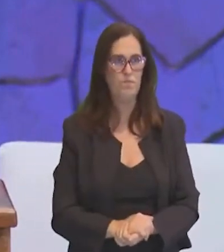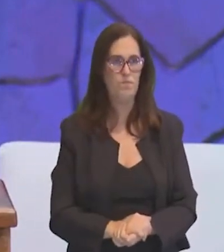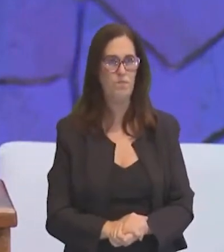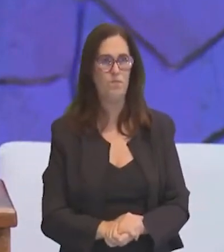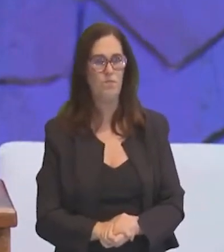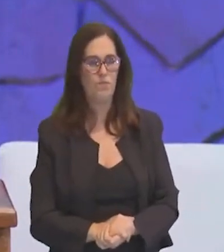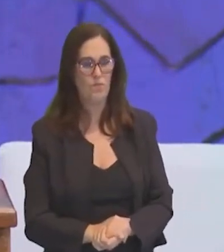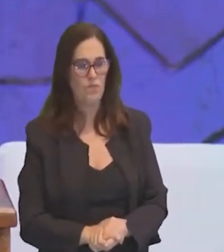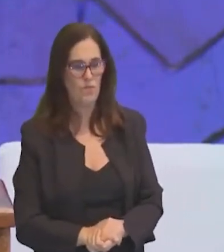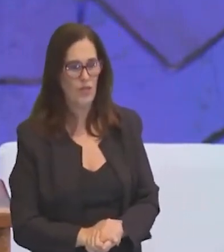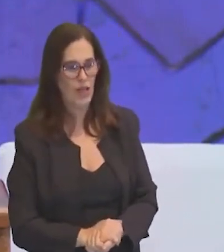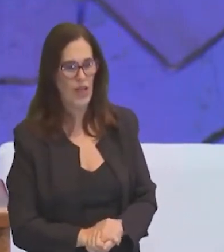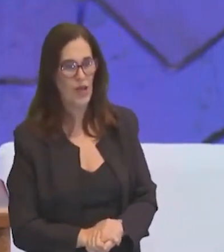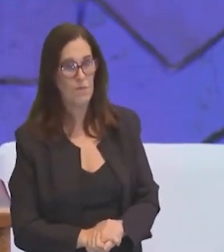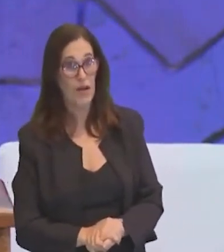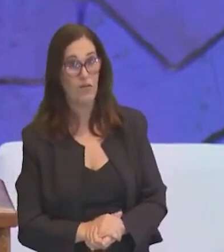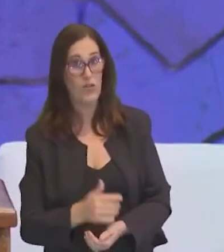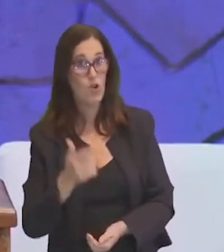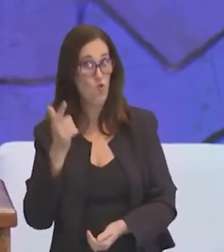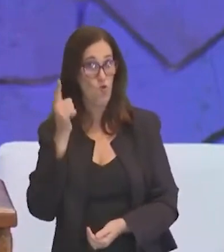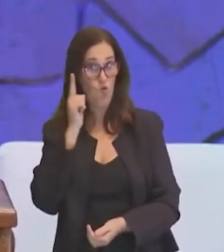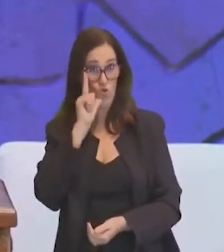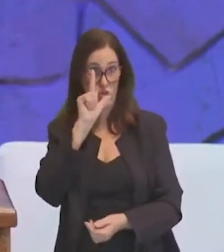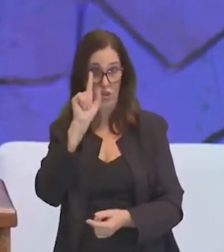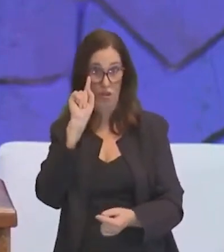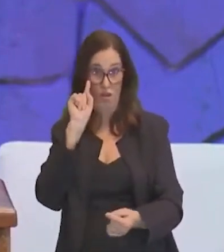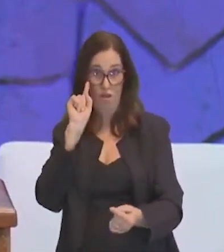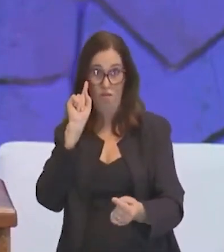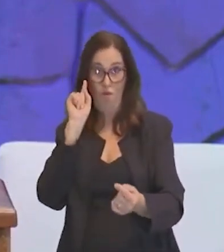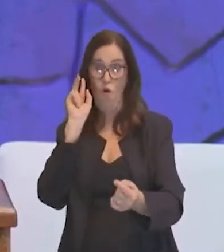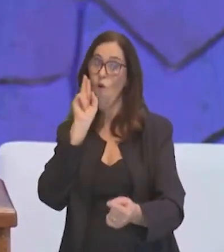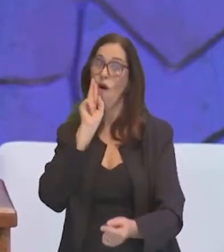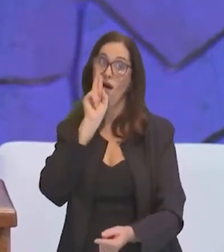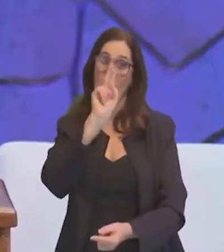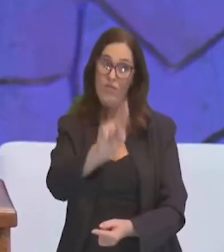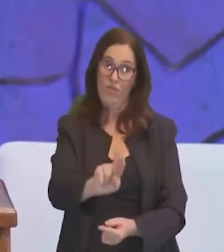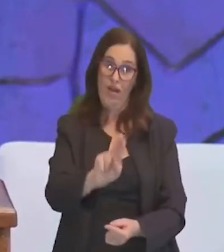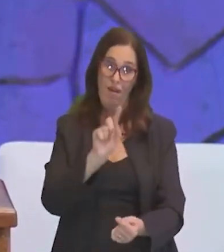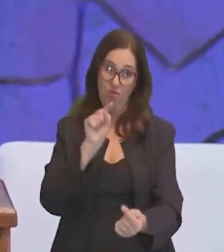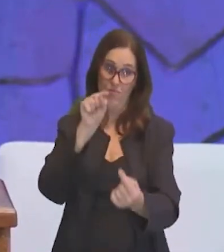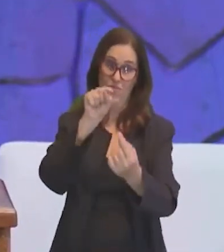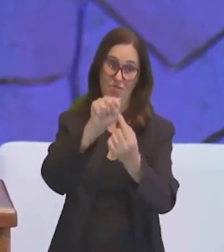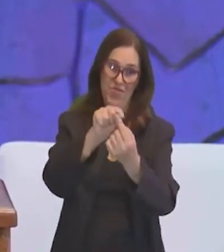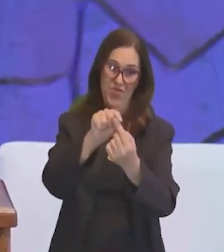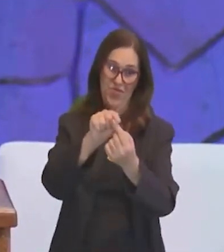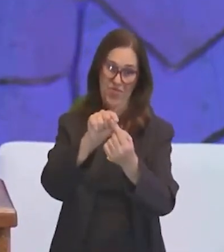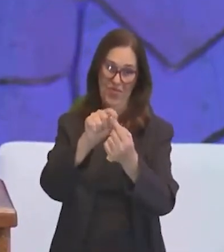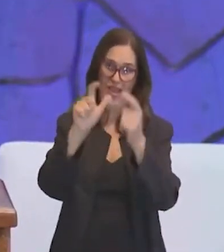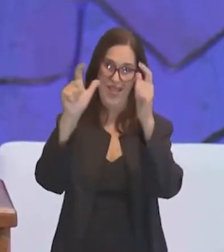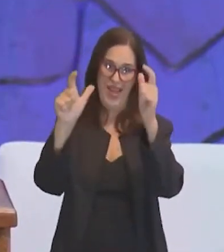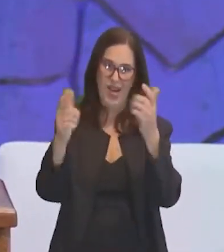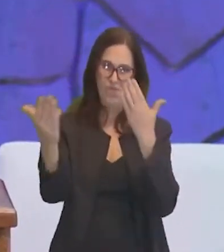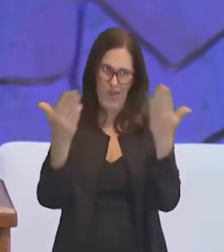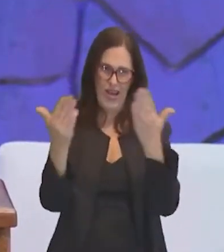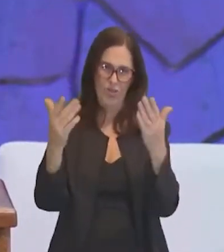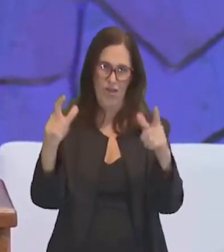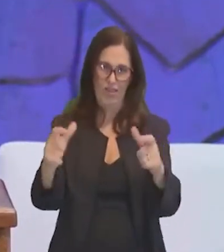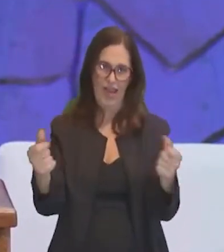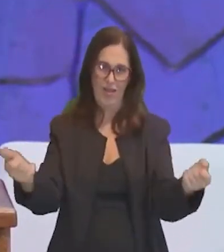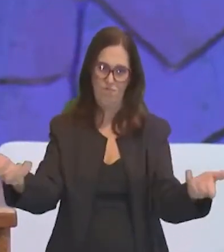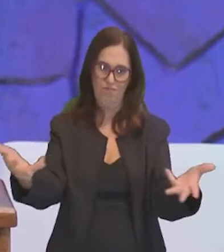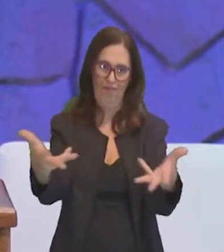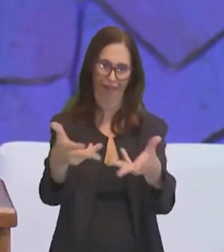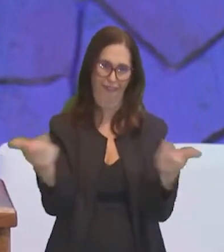Para você chegar nessa terra, nesse resultado, numa terra que mana leite e mel,